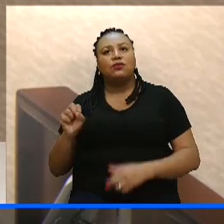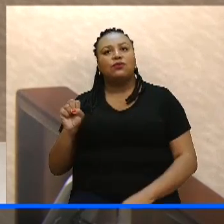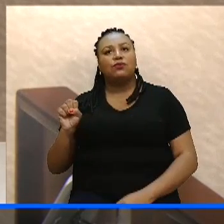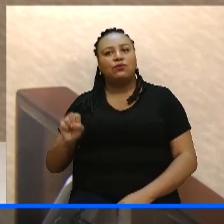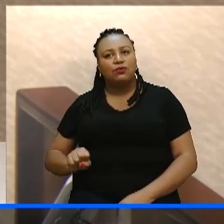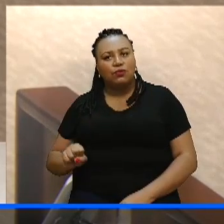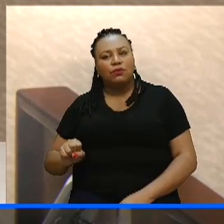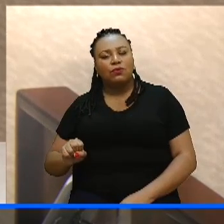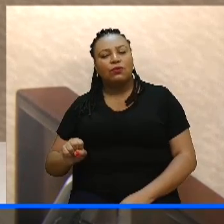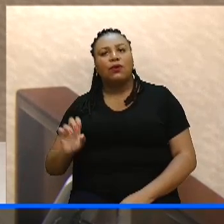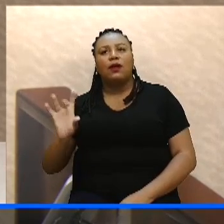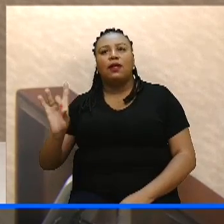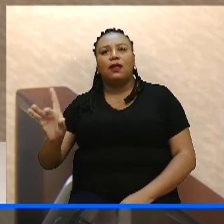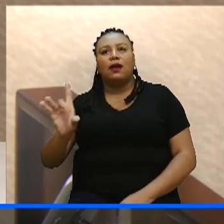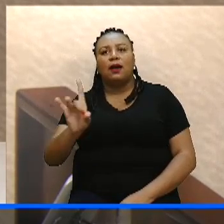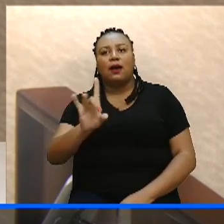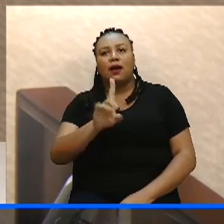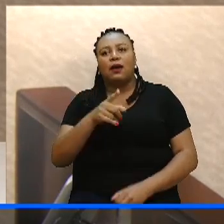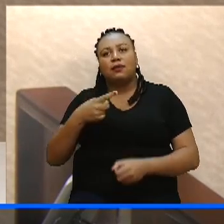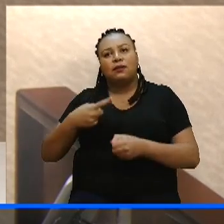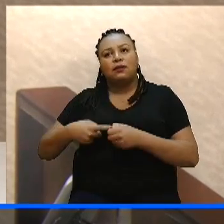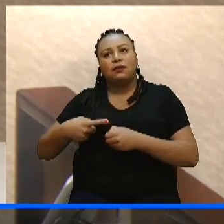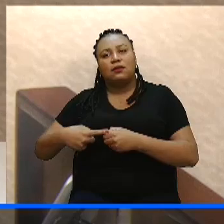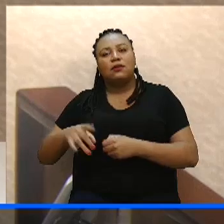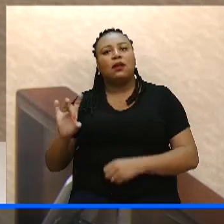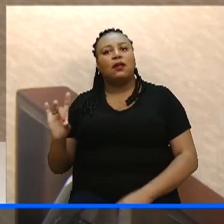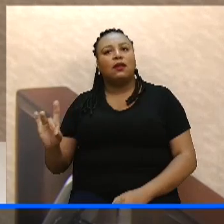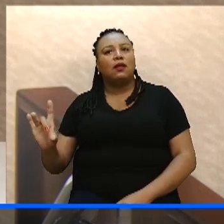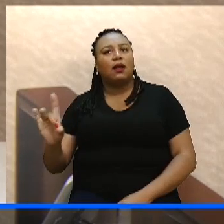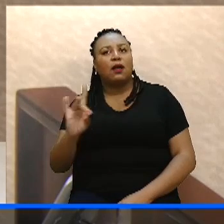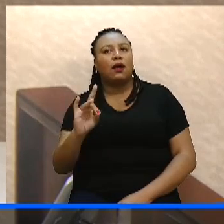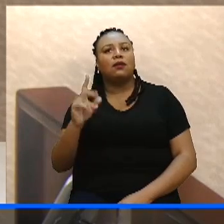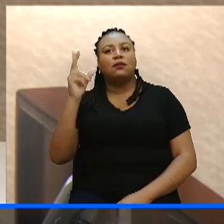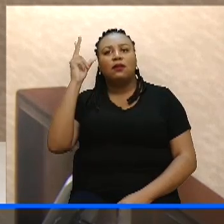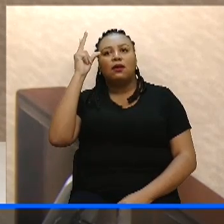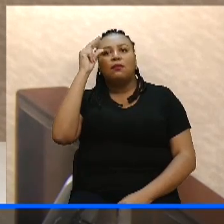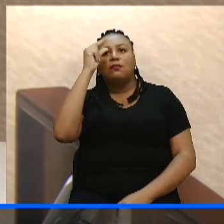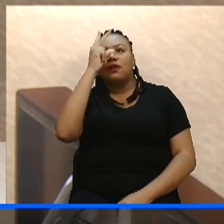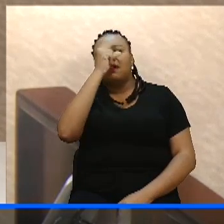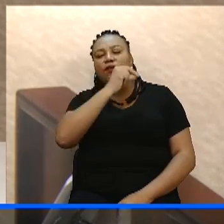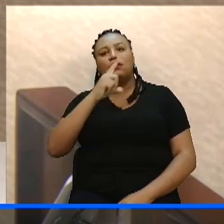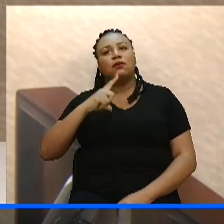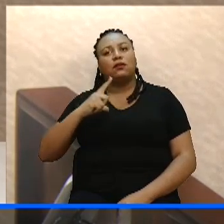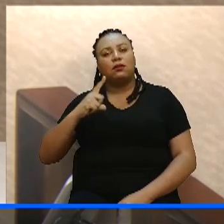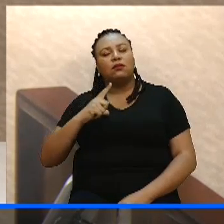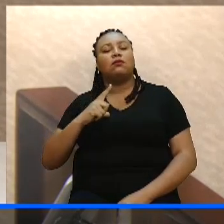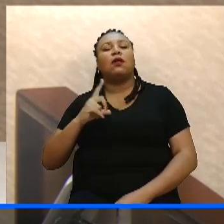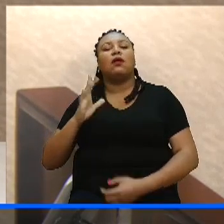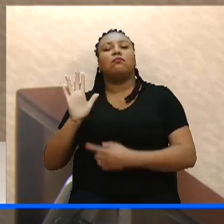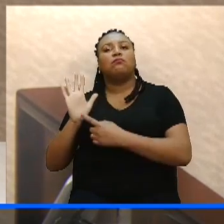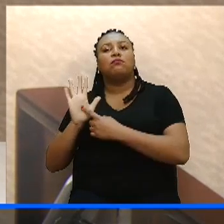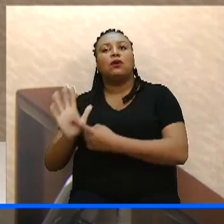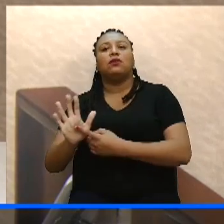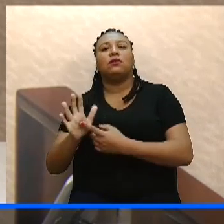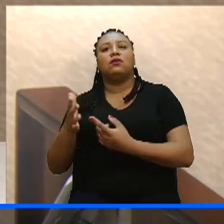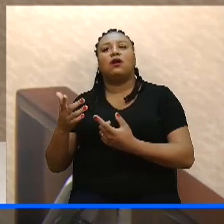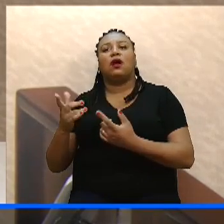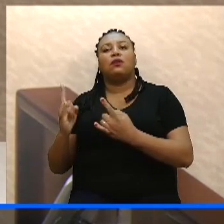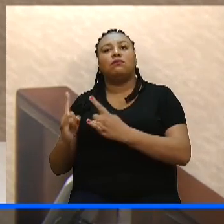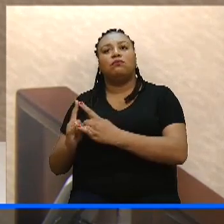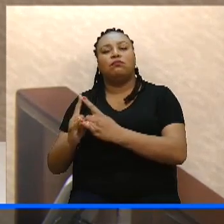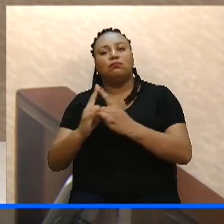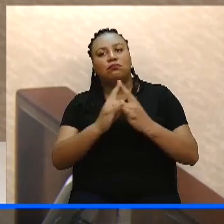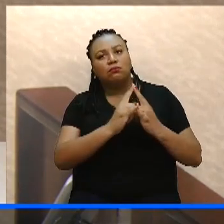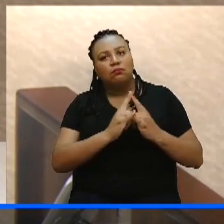ea cada um dos municípios ea cada um dos prefeitos que têm levado essa instituição